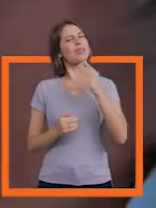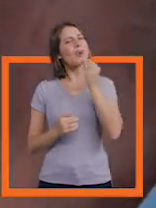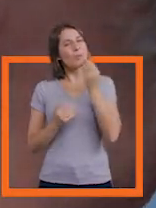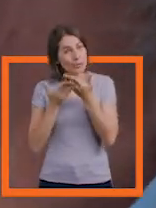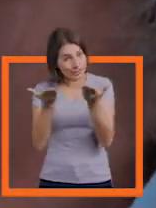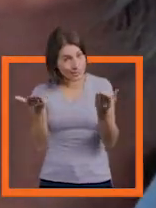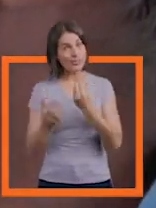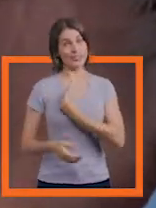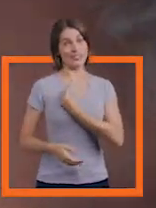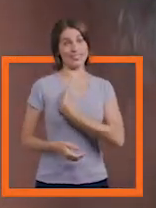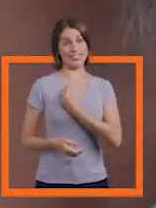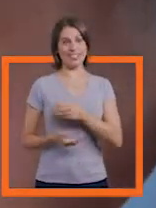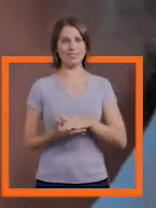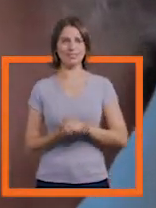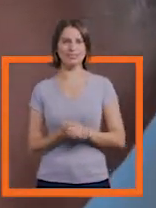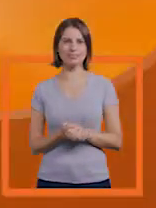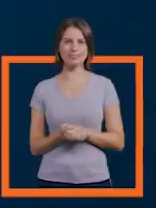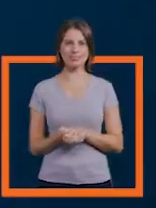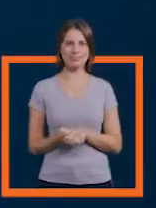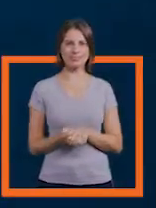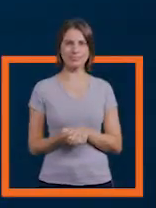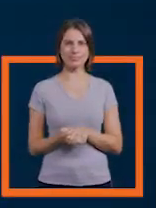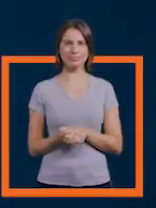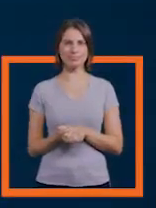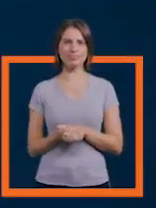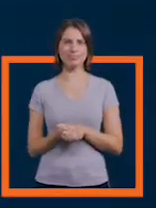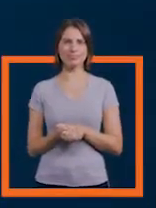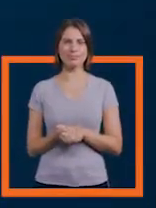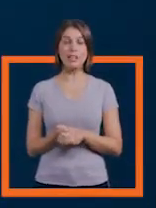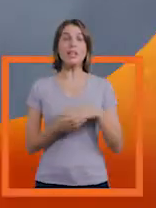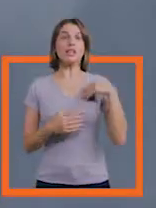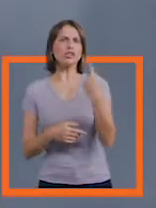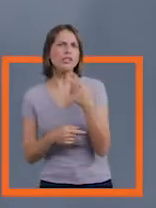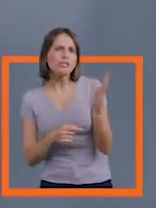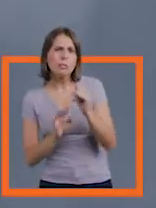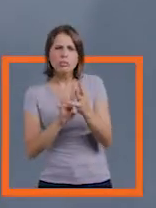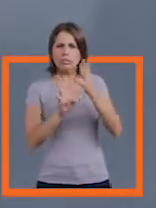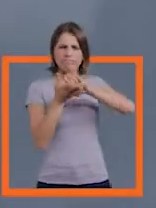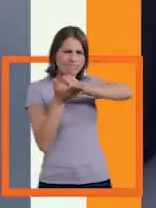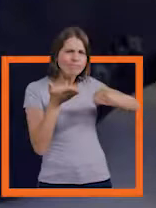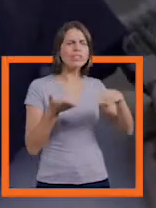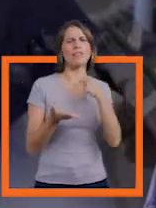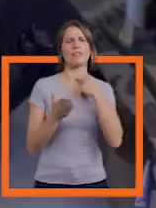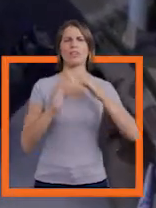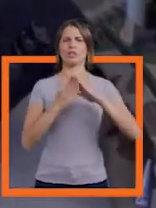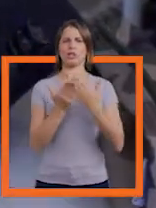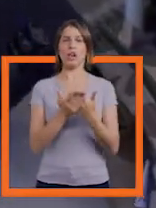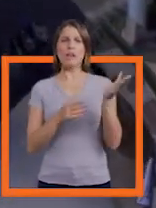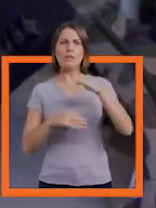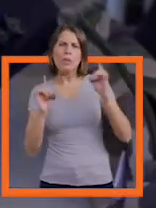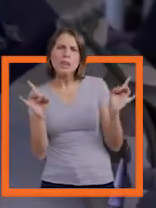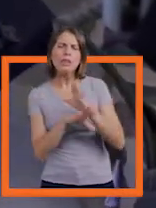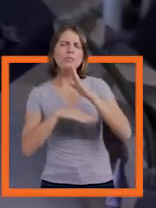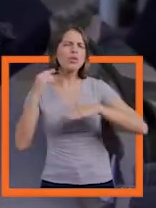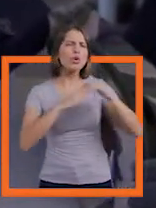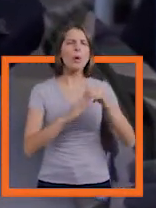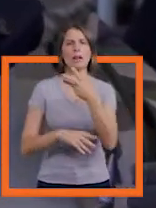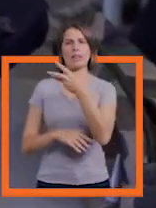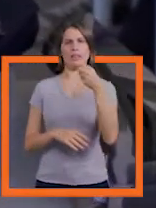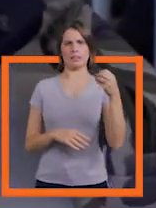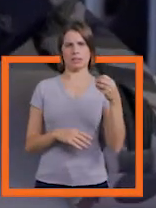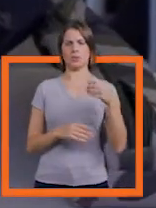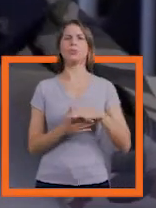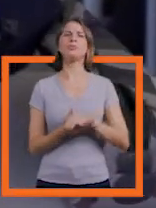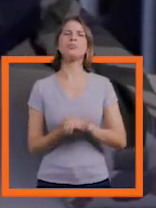ter outra oportunidade, vão mudar a sua vida. Vamos zerar as filas por vagas em creches. Vamos